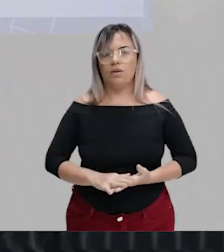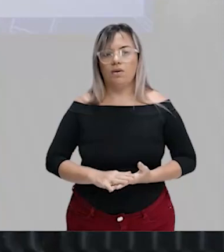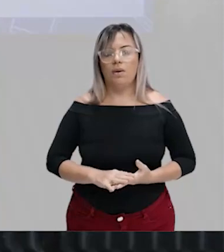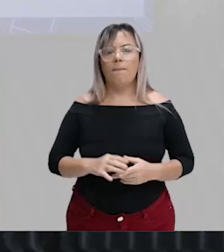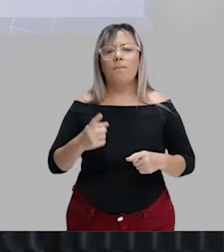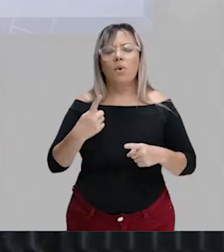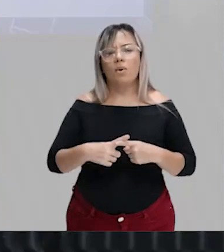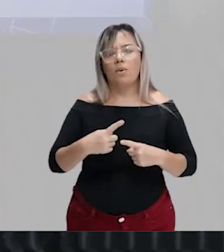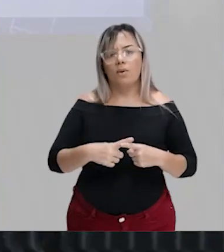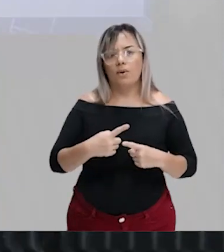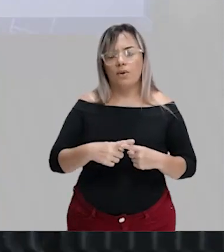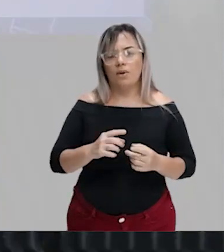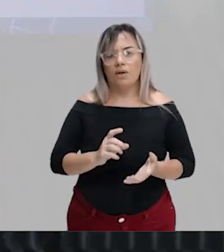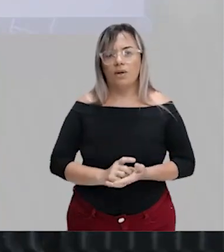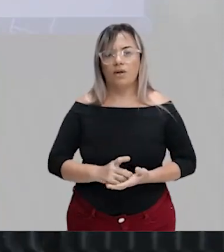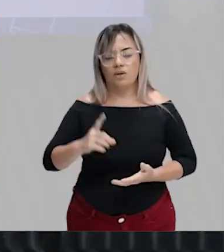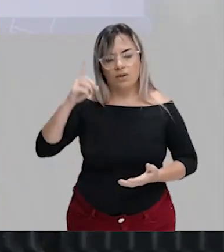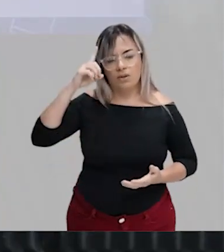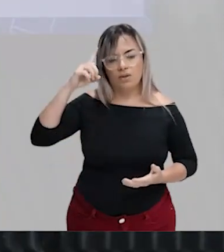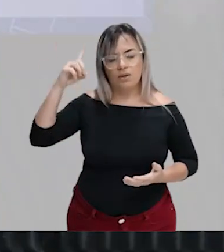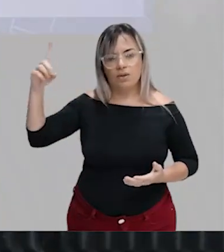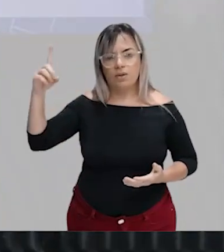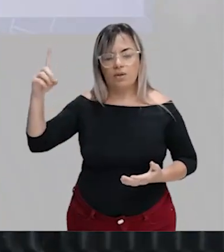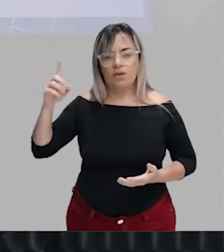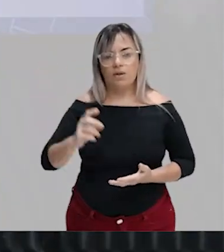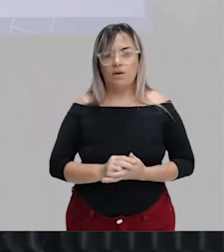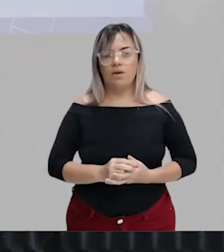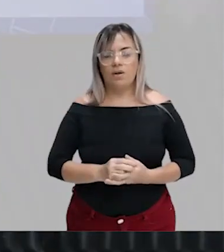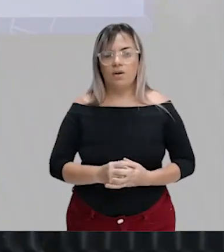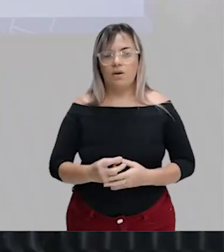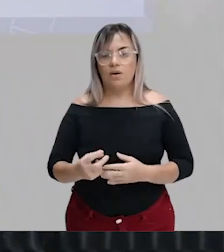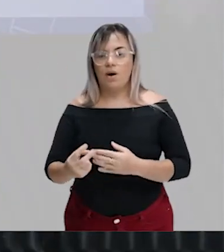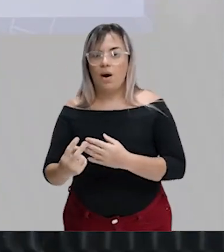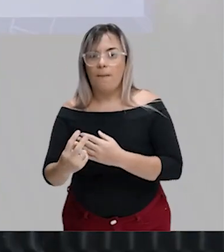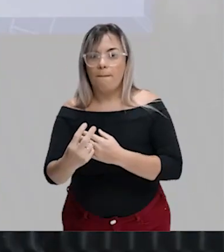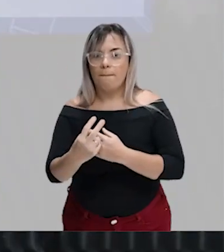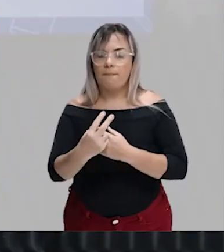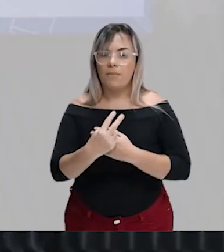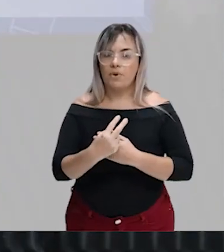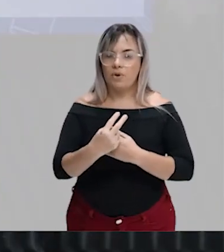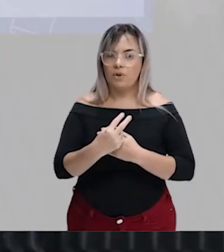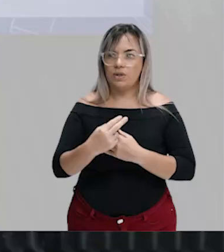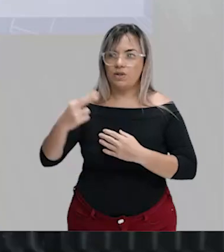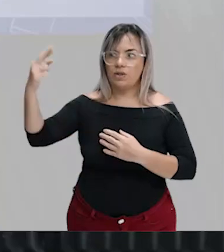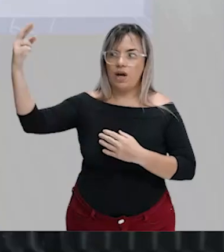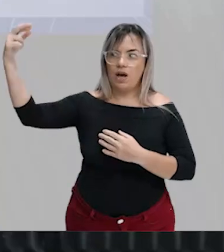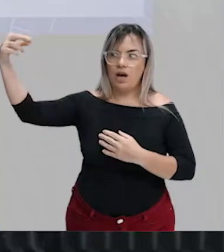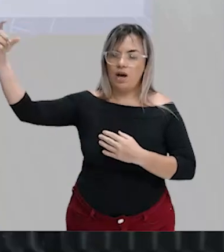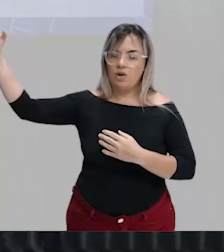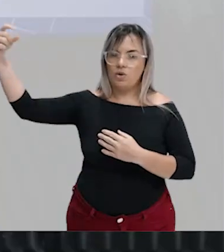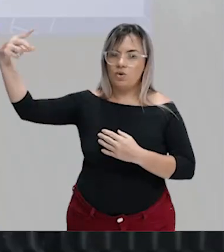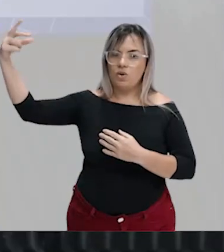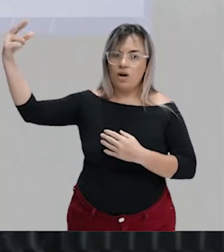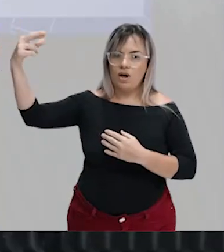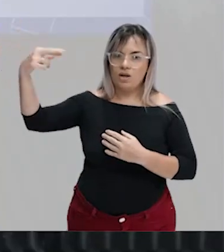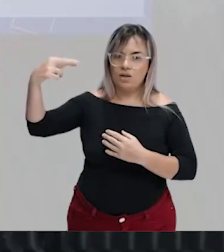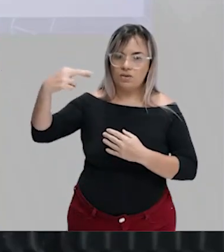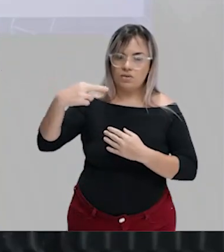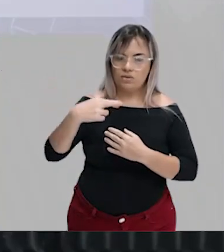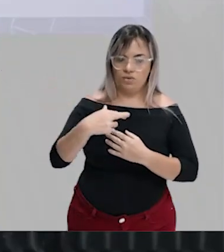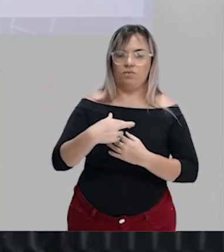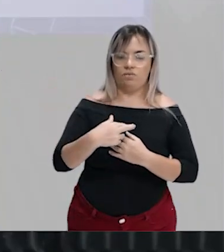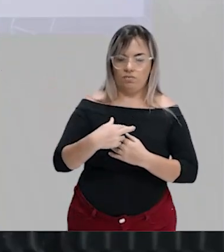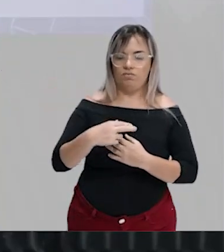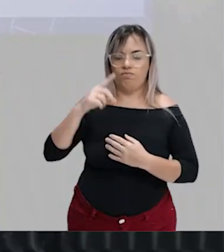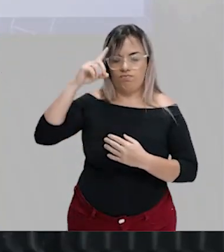quê? Durante o dia vai proteger da radiação solar. Certo? Isso acontece durante o dia.